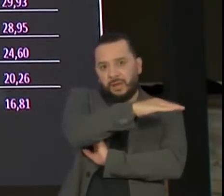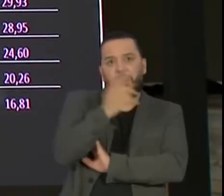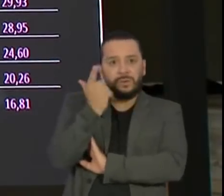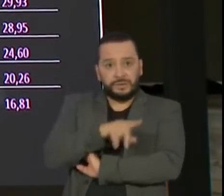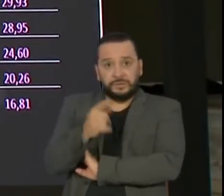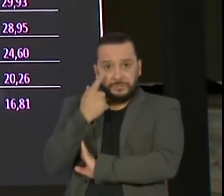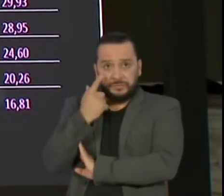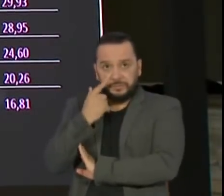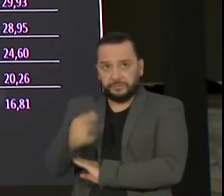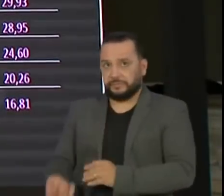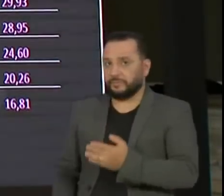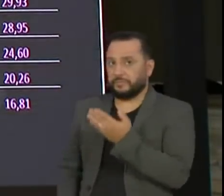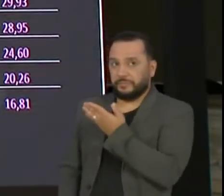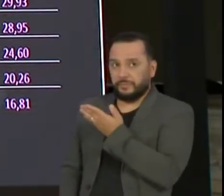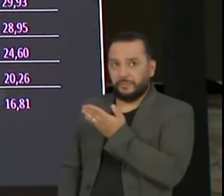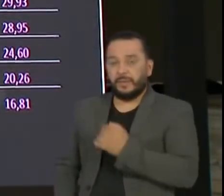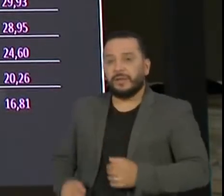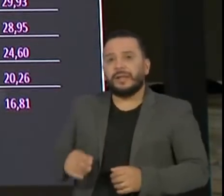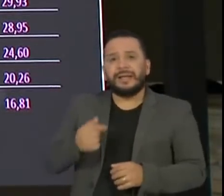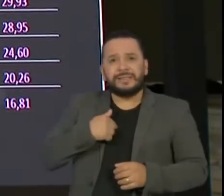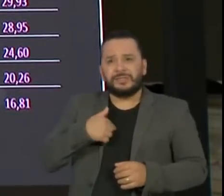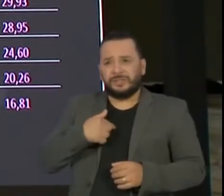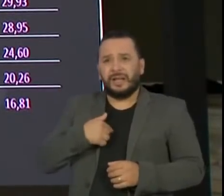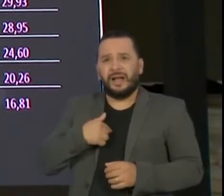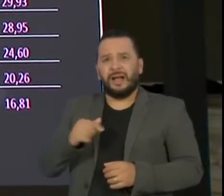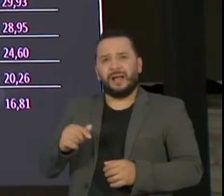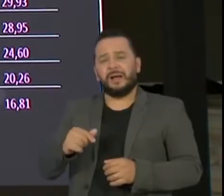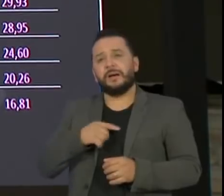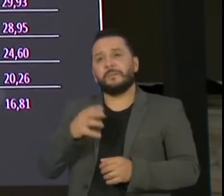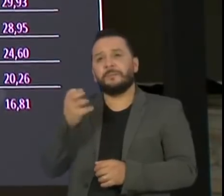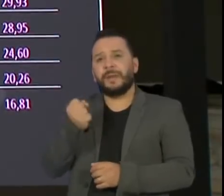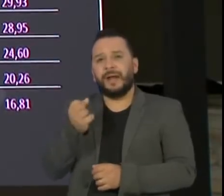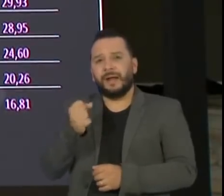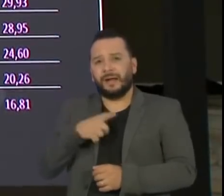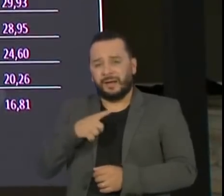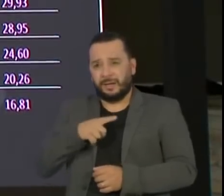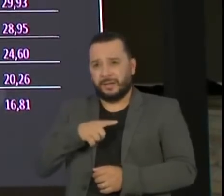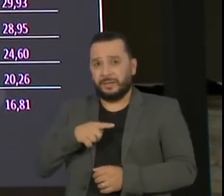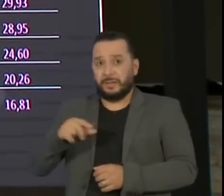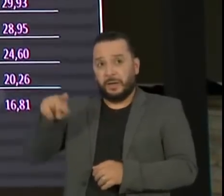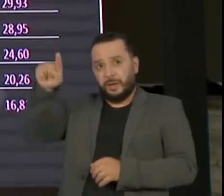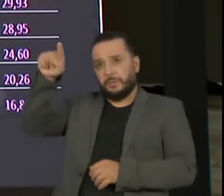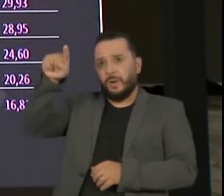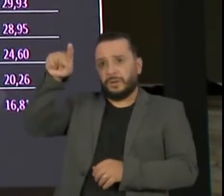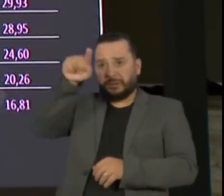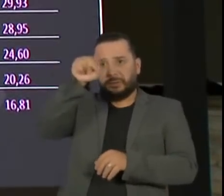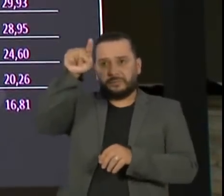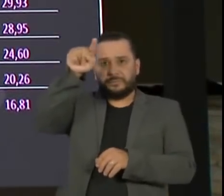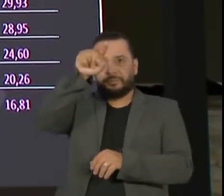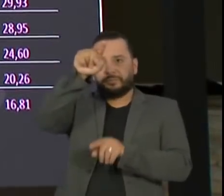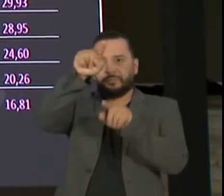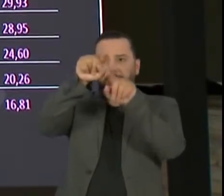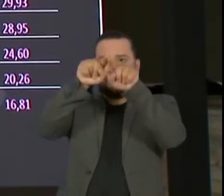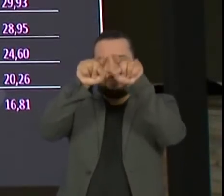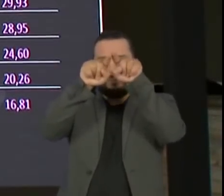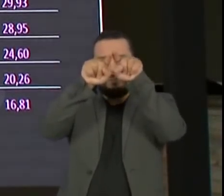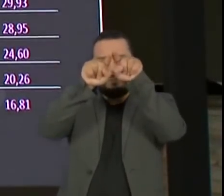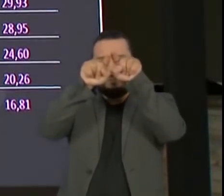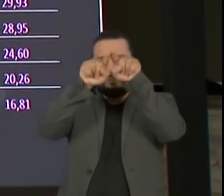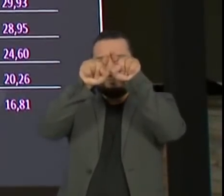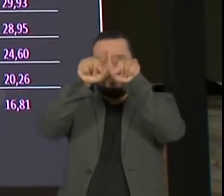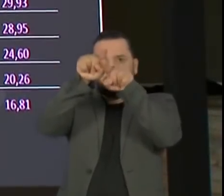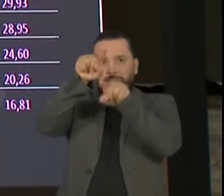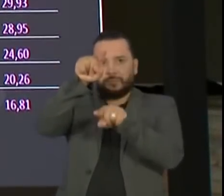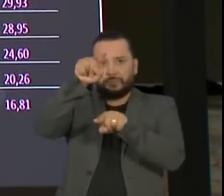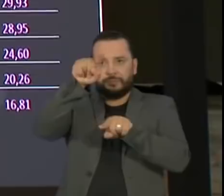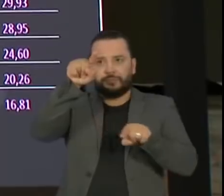por a linha branca que representa o crescimento. O crescimento, que era muito alto nas primeiras